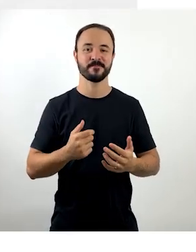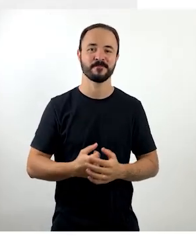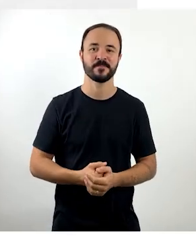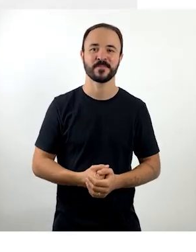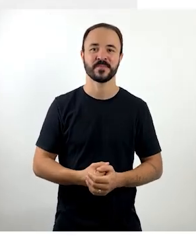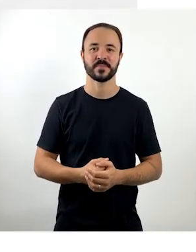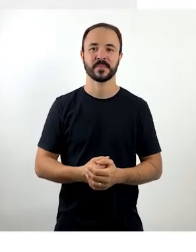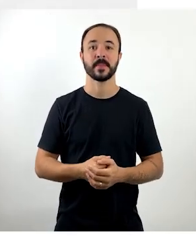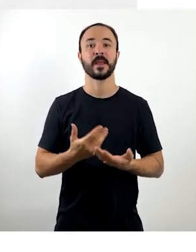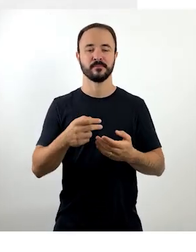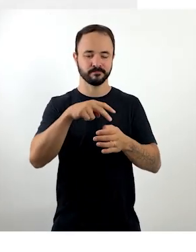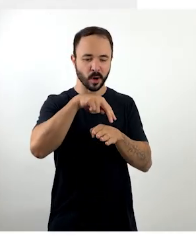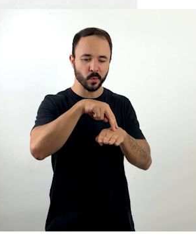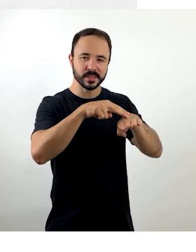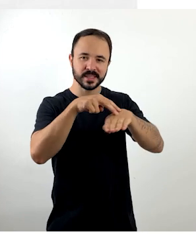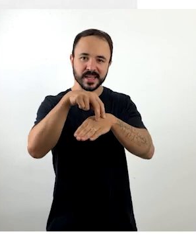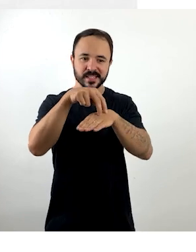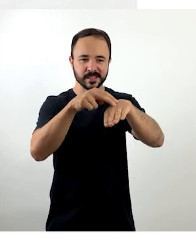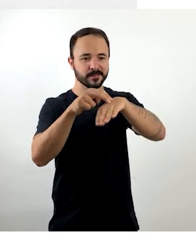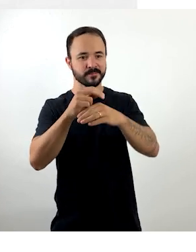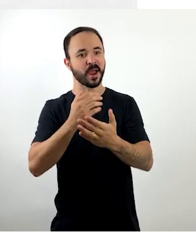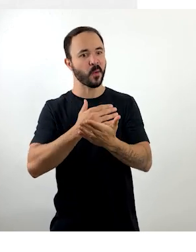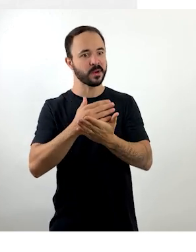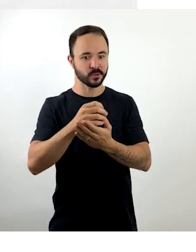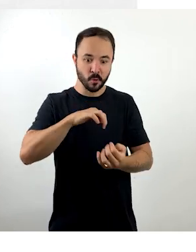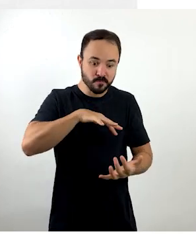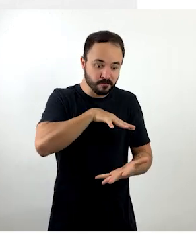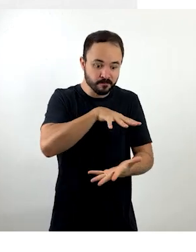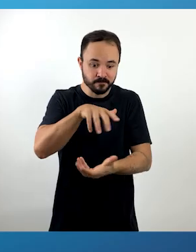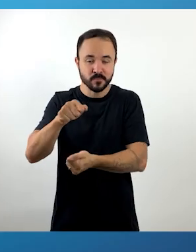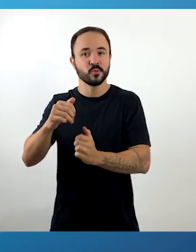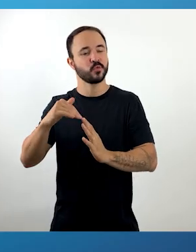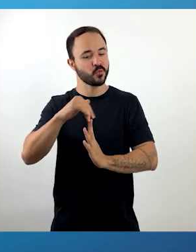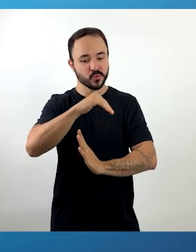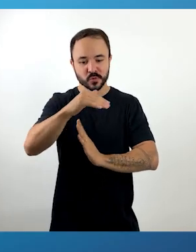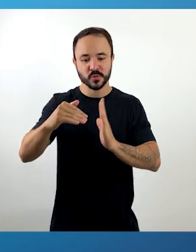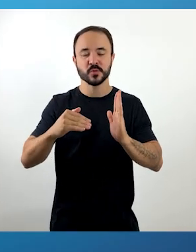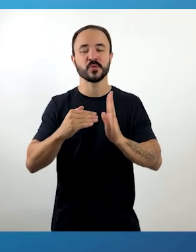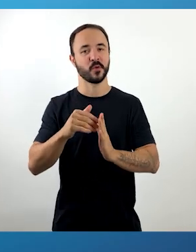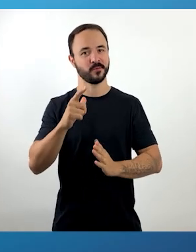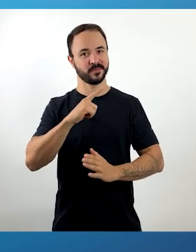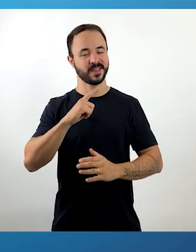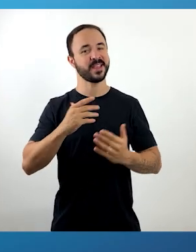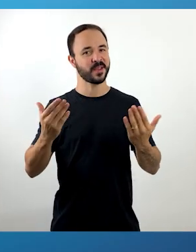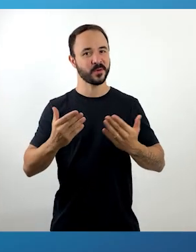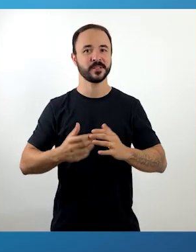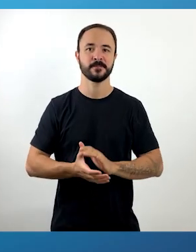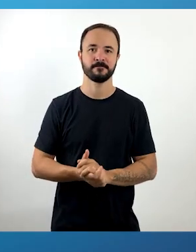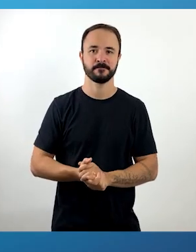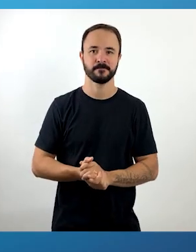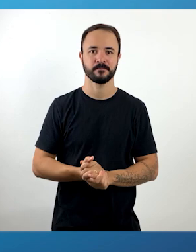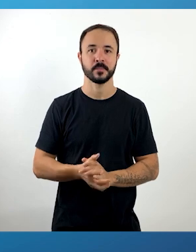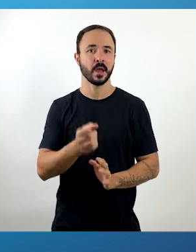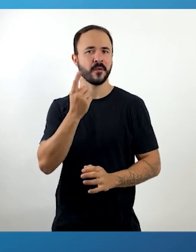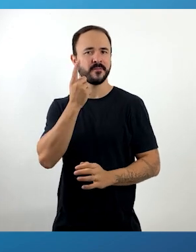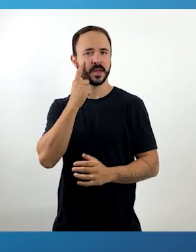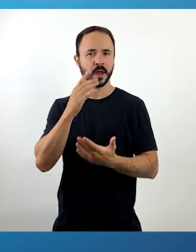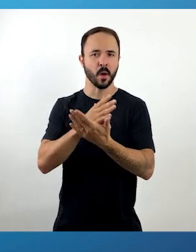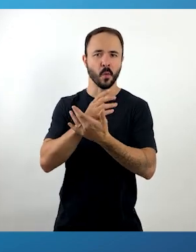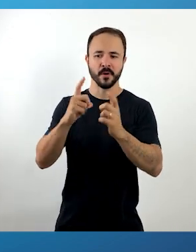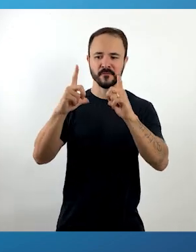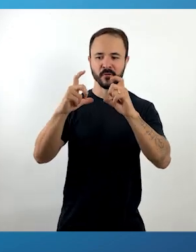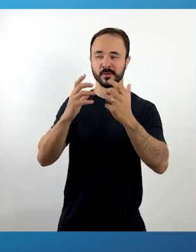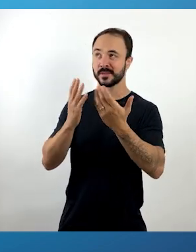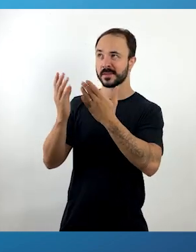skate começou a ter uma repercussão em todo o mundo convido vocês a observar junto comigo algumas